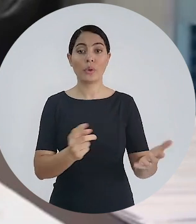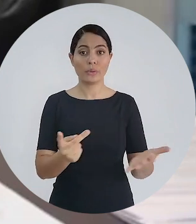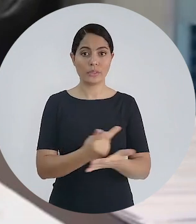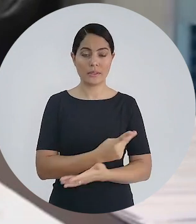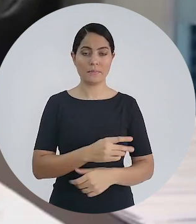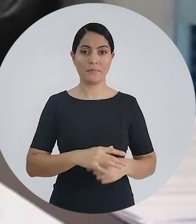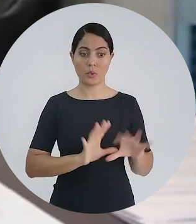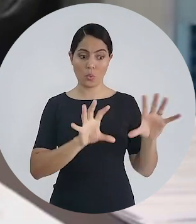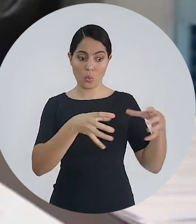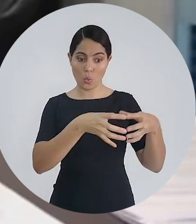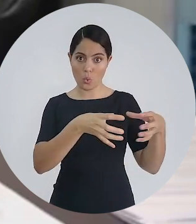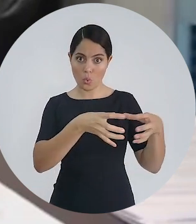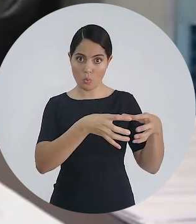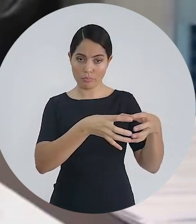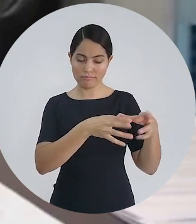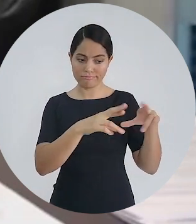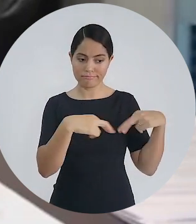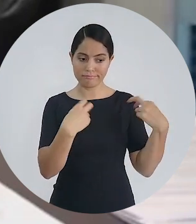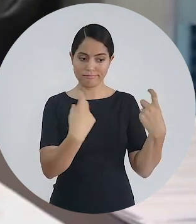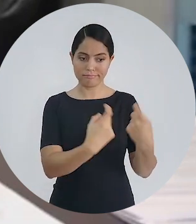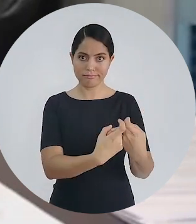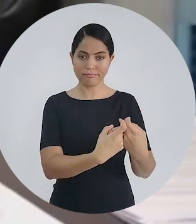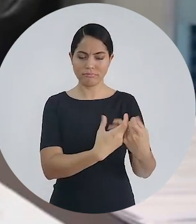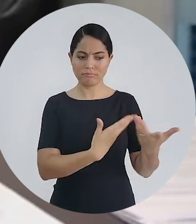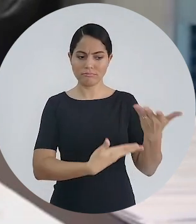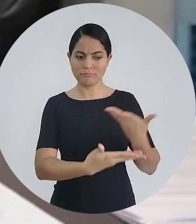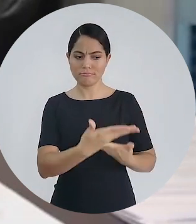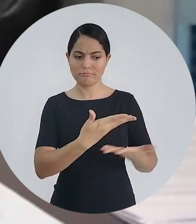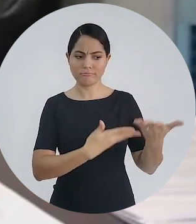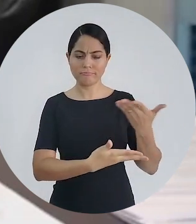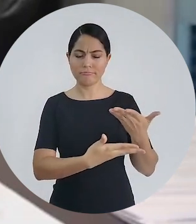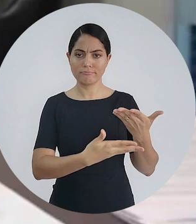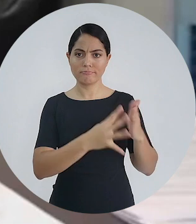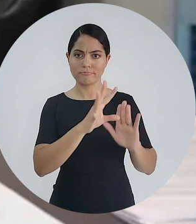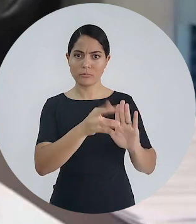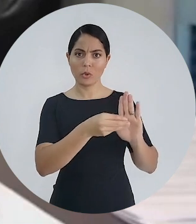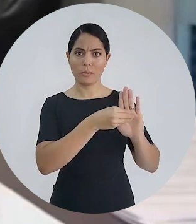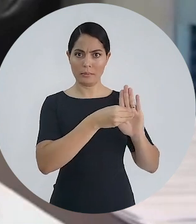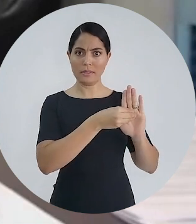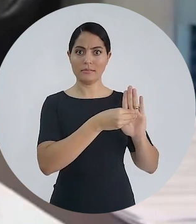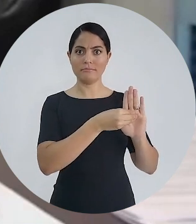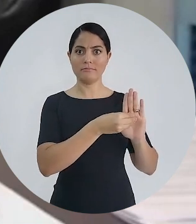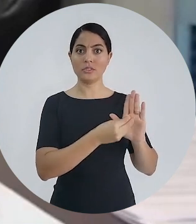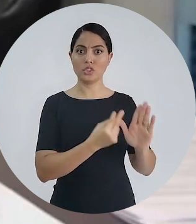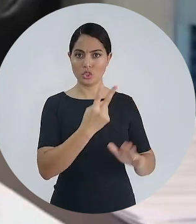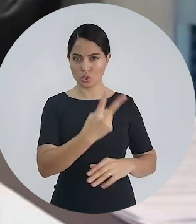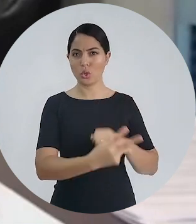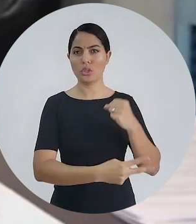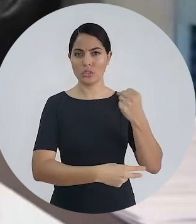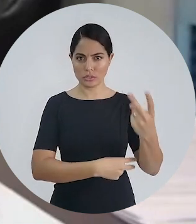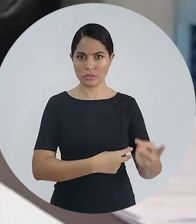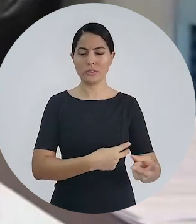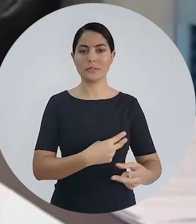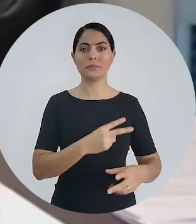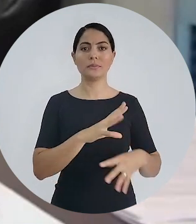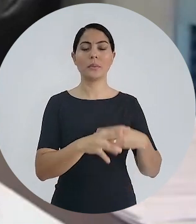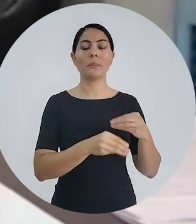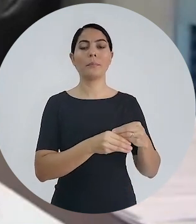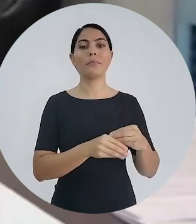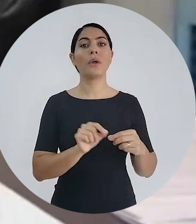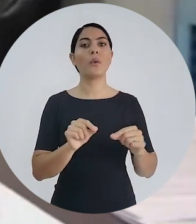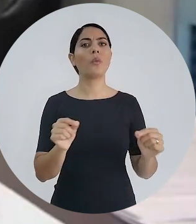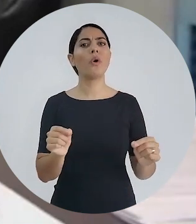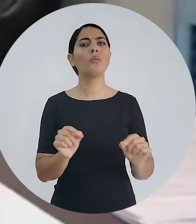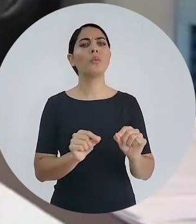se reúne e complementa esse rol que já existe. Então, de 2 em 2 anos, ele vem sendo complementado.